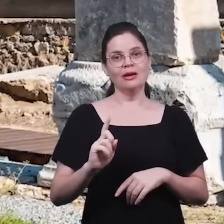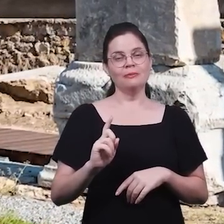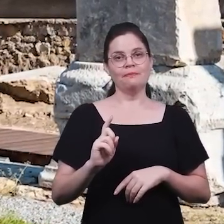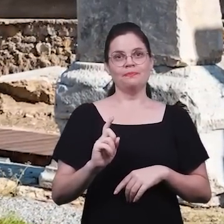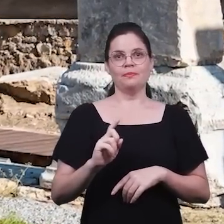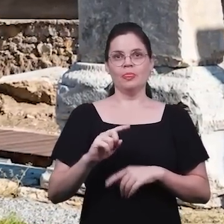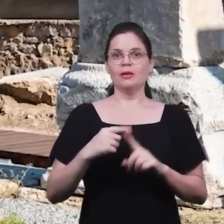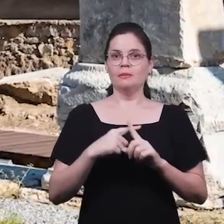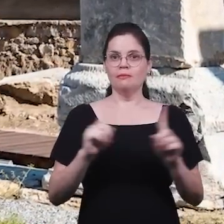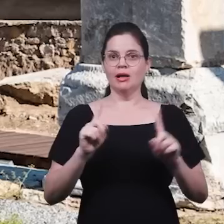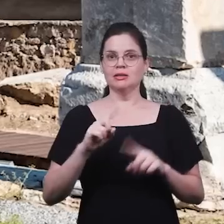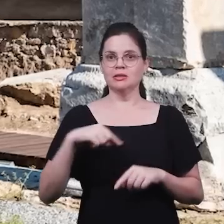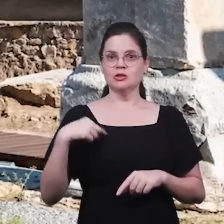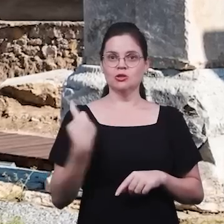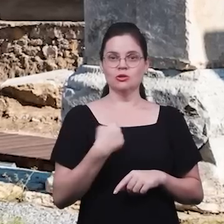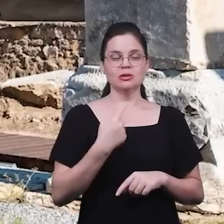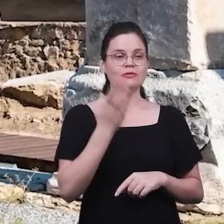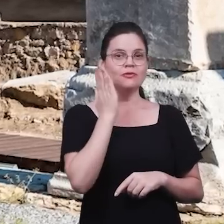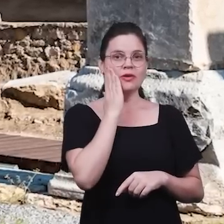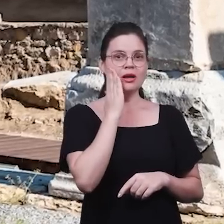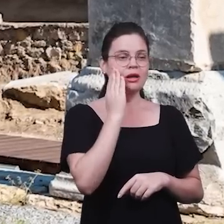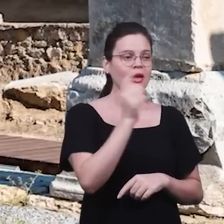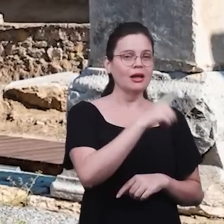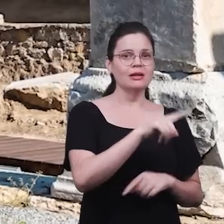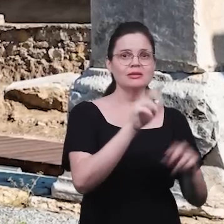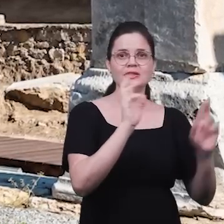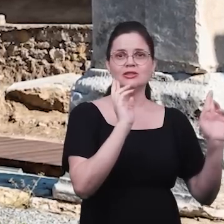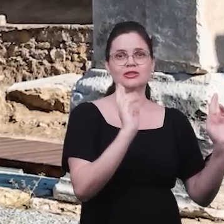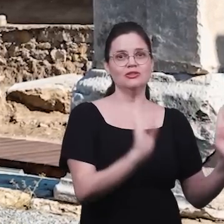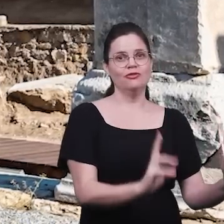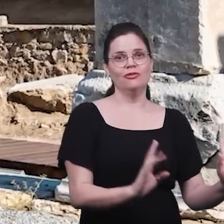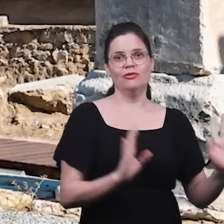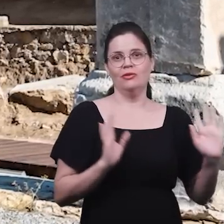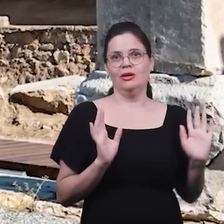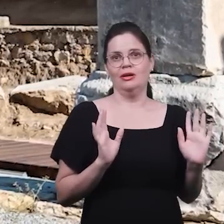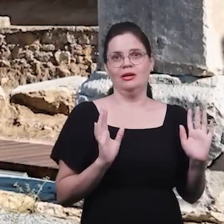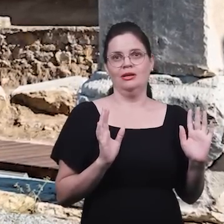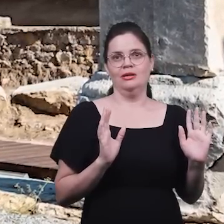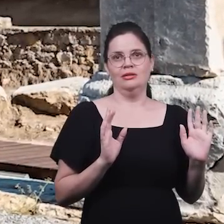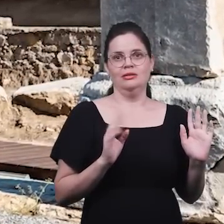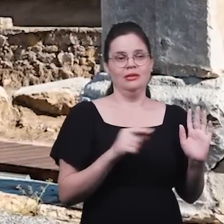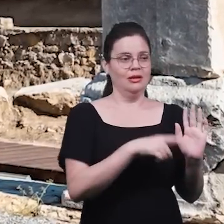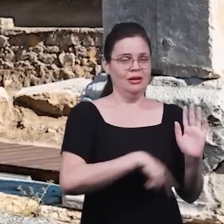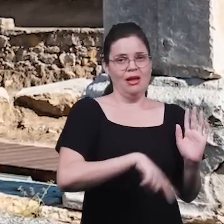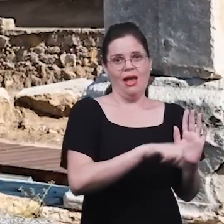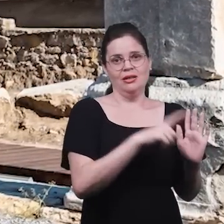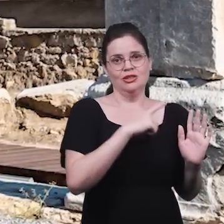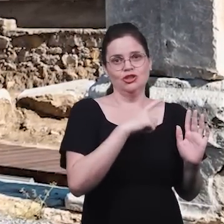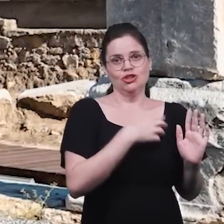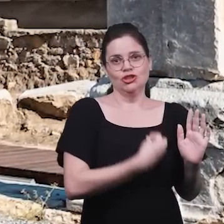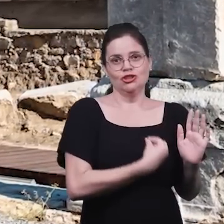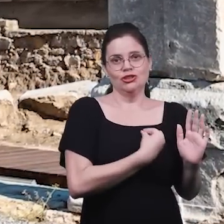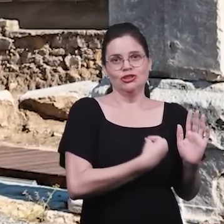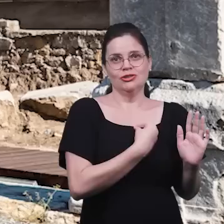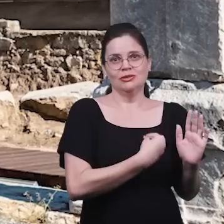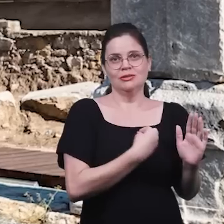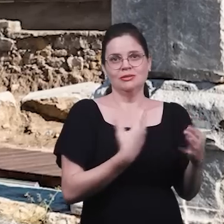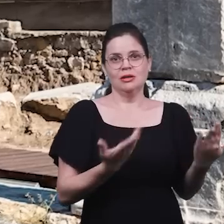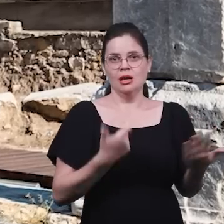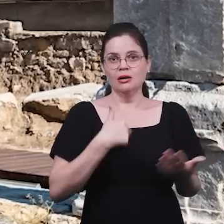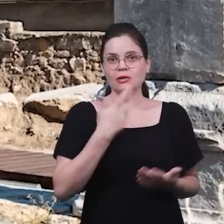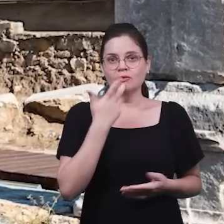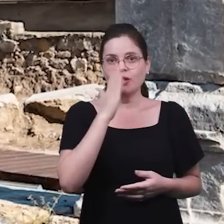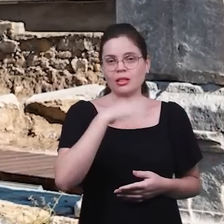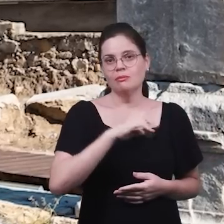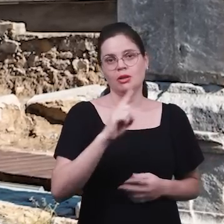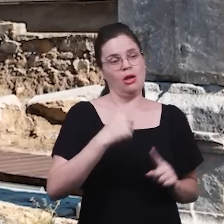fazemos parte hoje, com outro entendimento, éramos parte disso. E nós não podemos falar